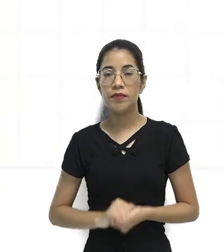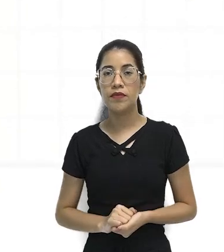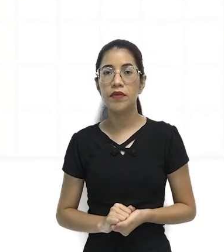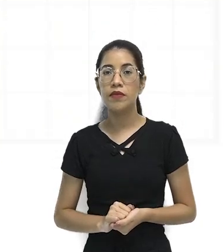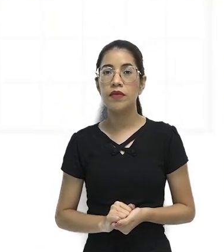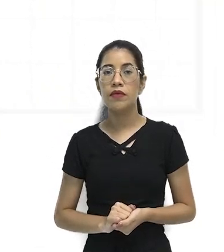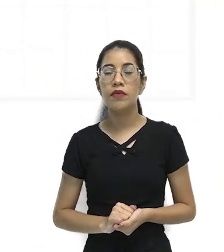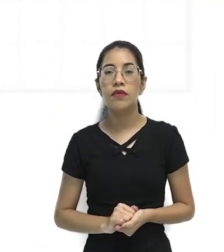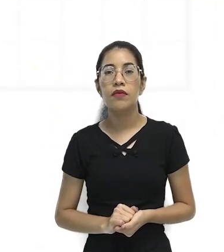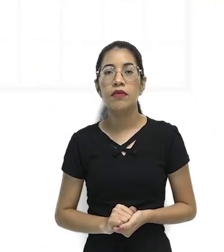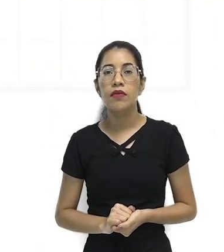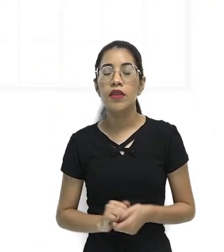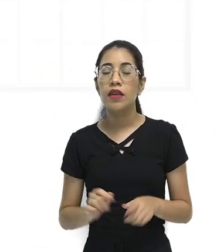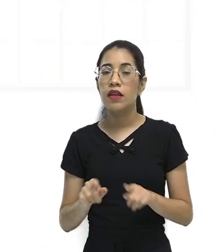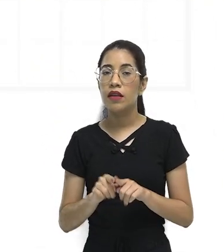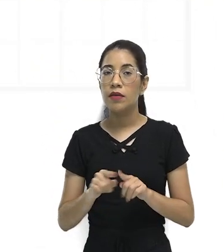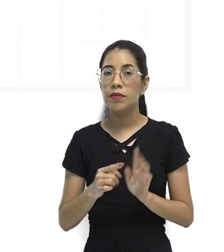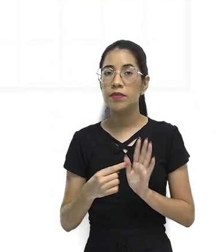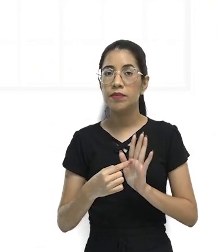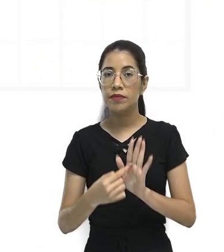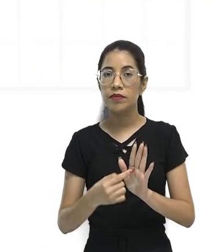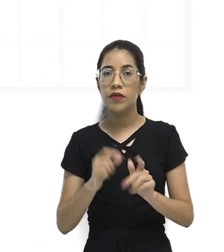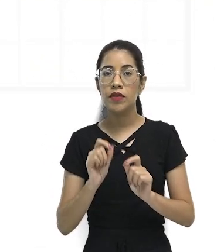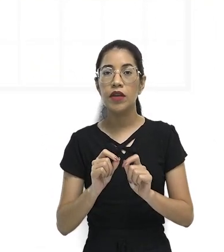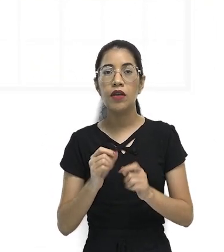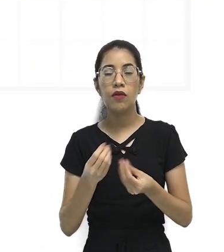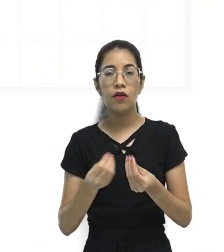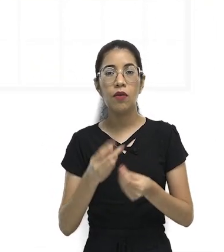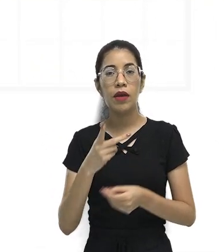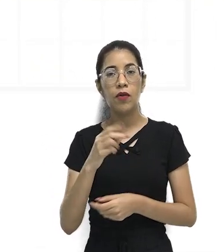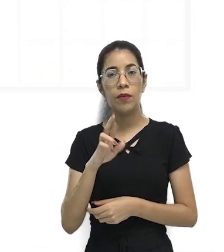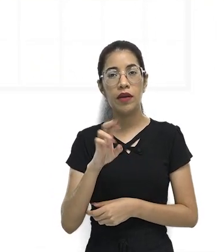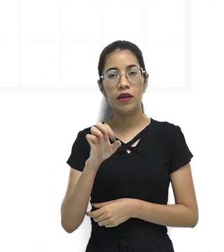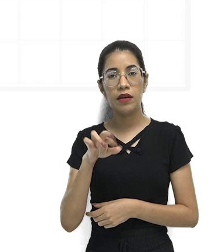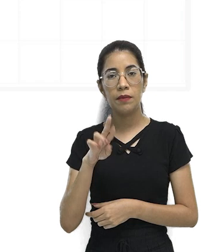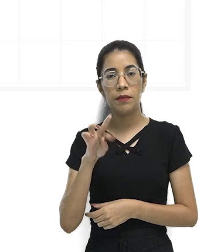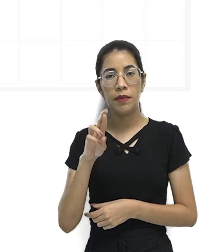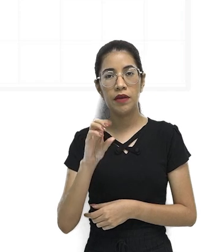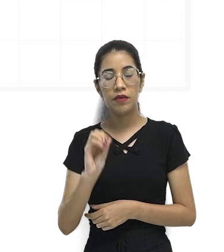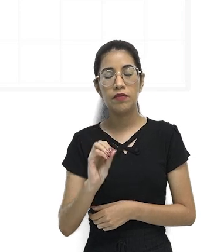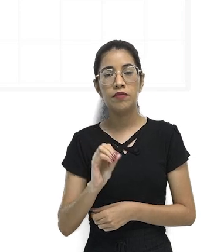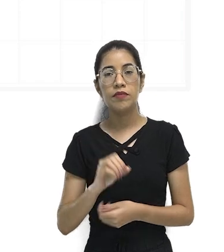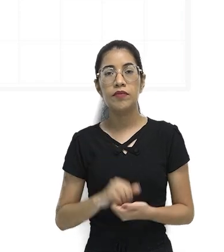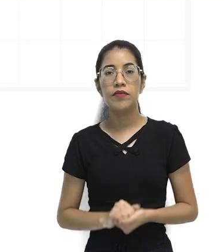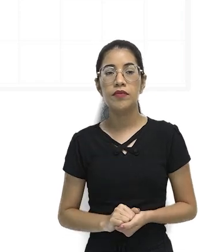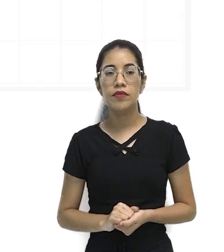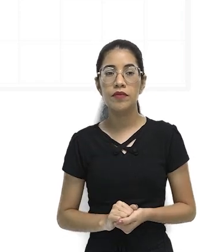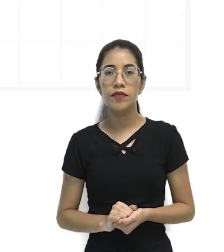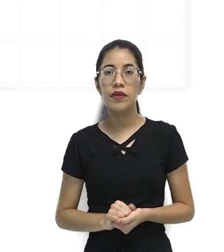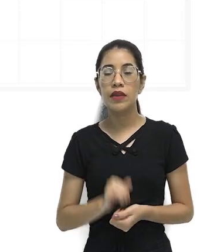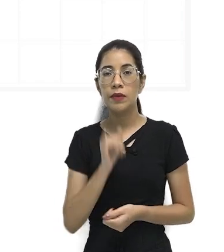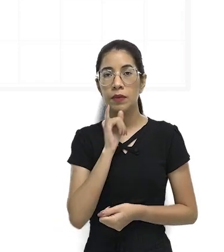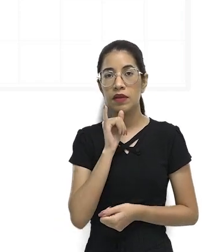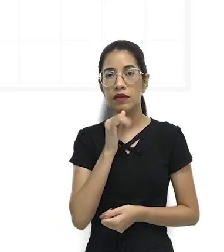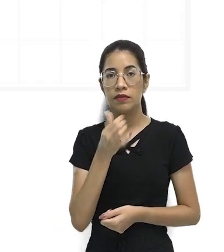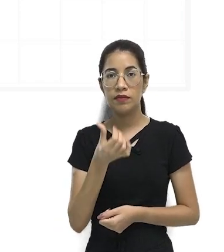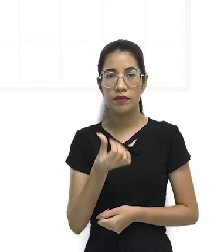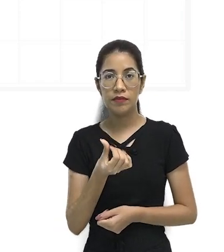E também, claro, trabalhamos o perímetro. Muito bem, vamos para a próxima agora, questão de número